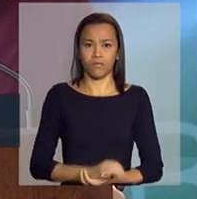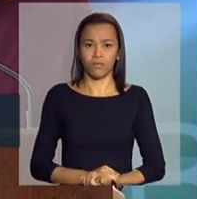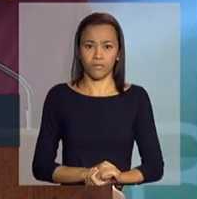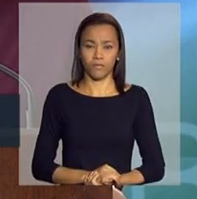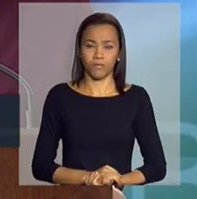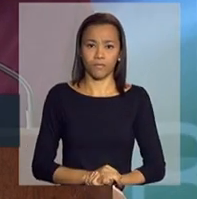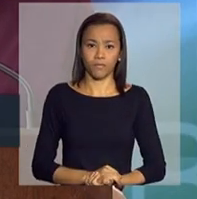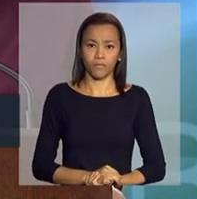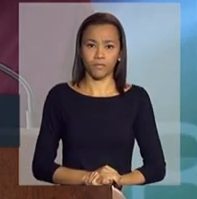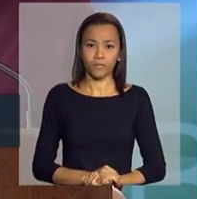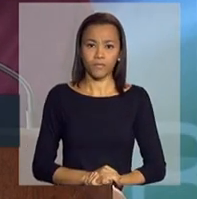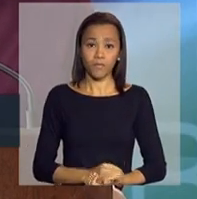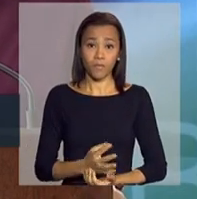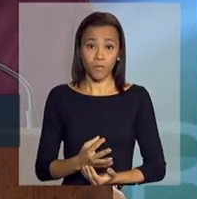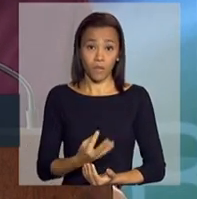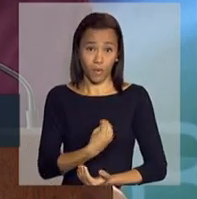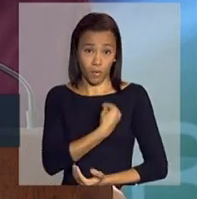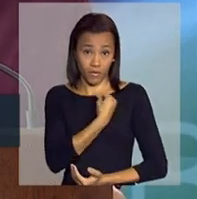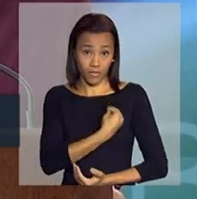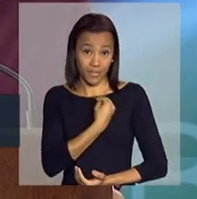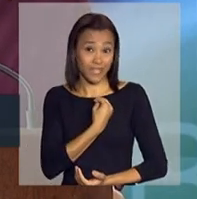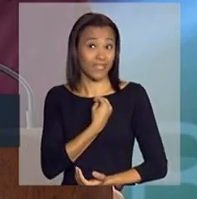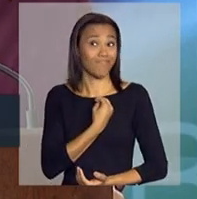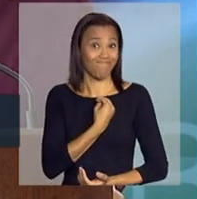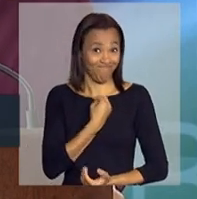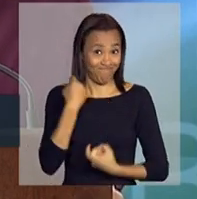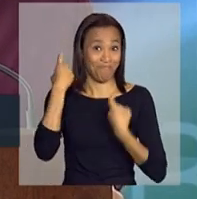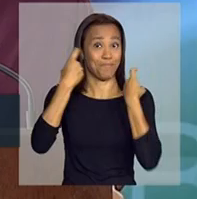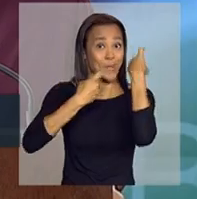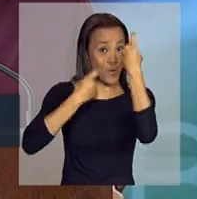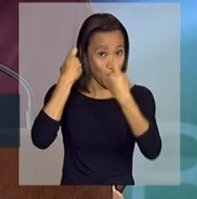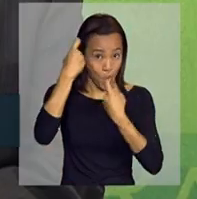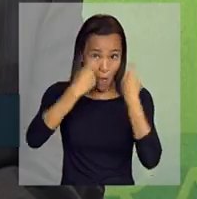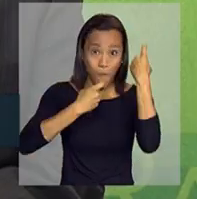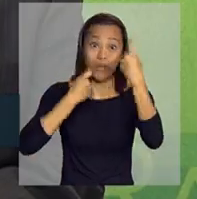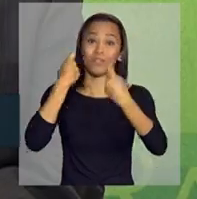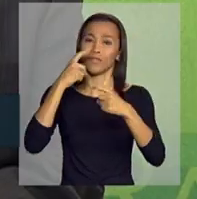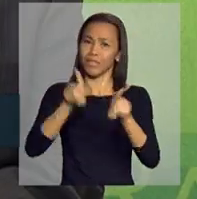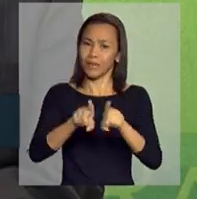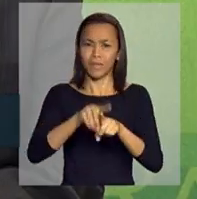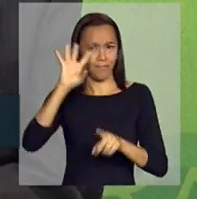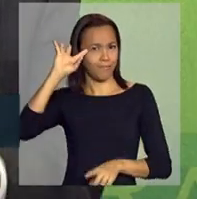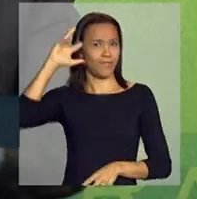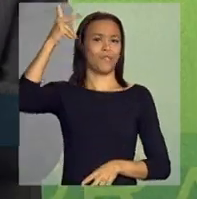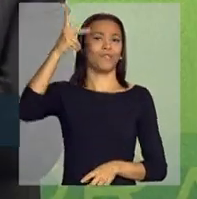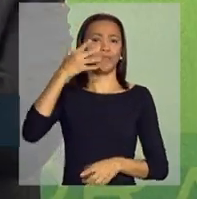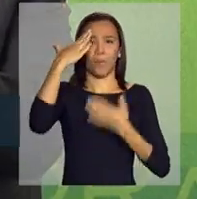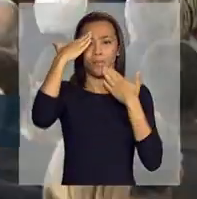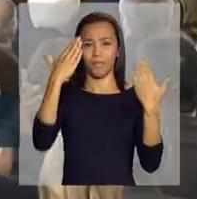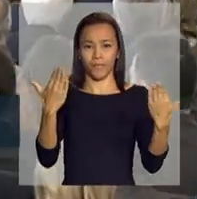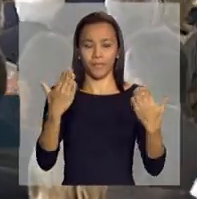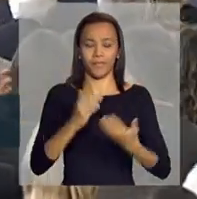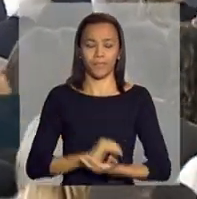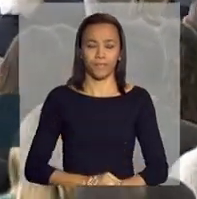cheia de preocupações e decisões. Muito obrigada.